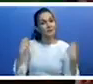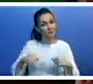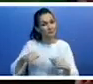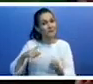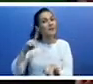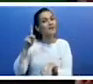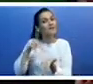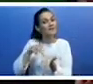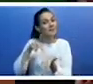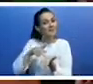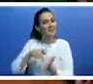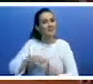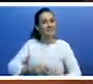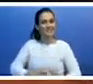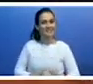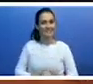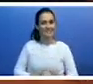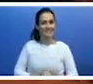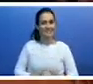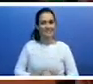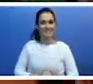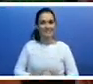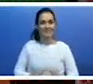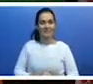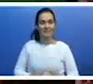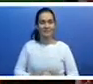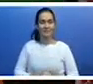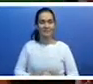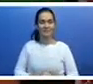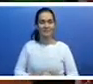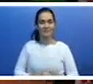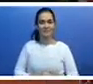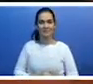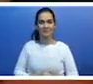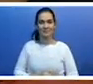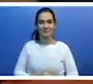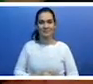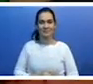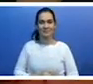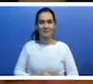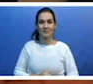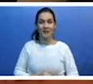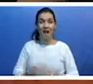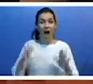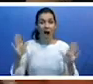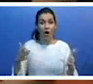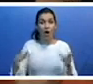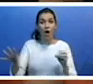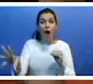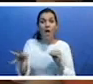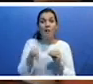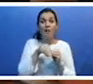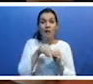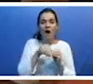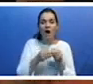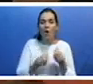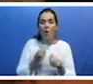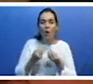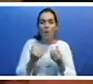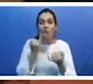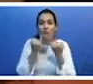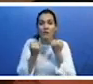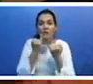pegamos o último parágrafo, né, praticamente do nosso texto informativo, e agora nós acrescentamos uma outra